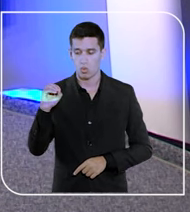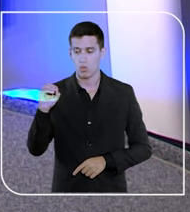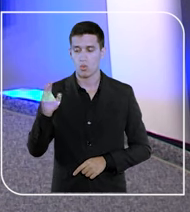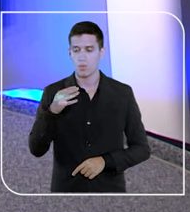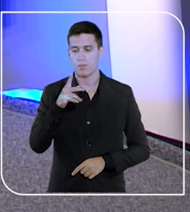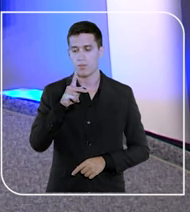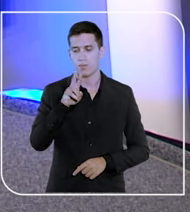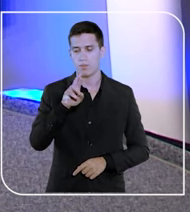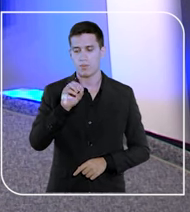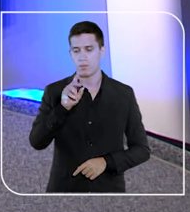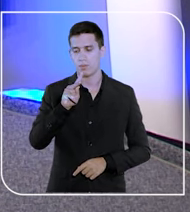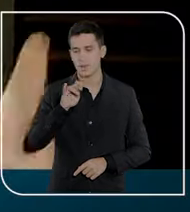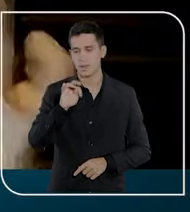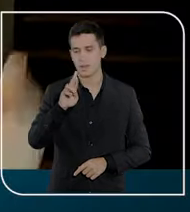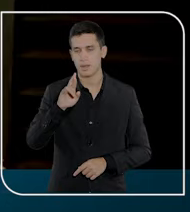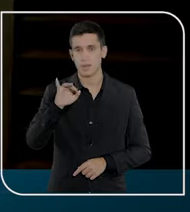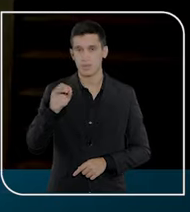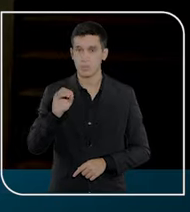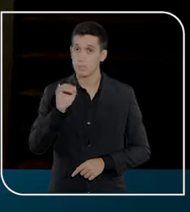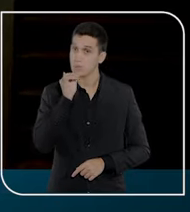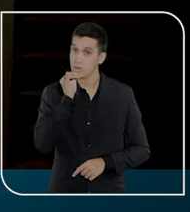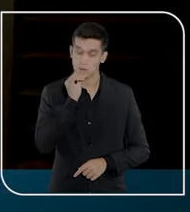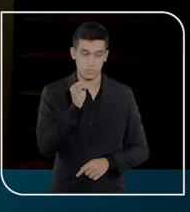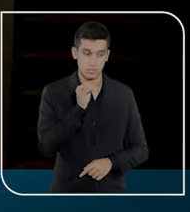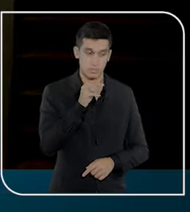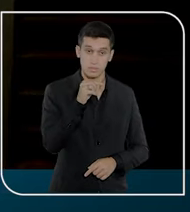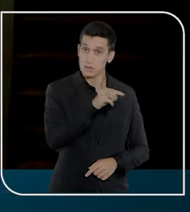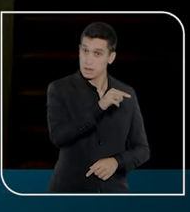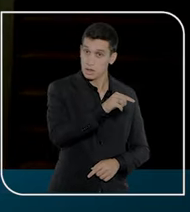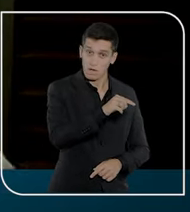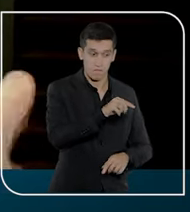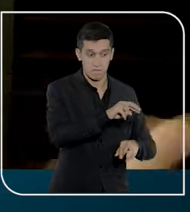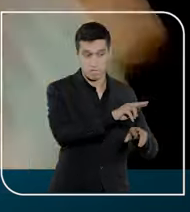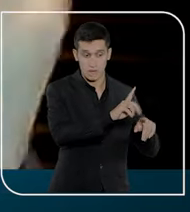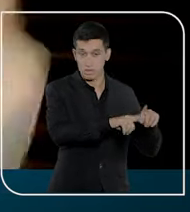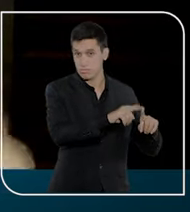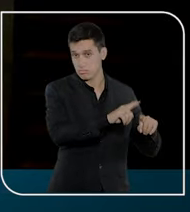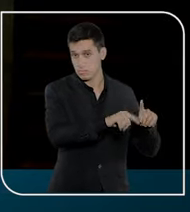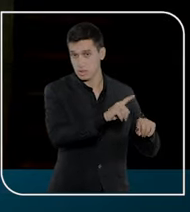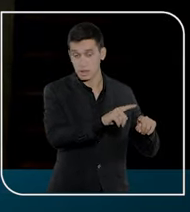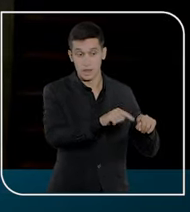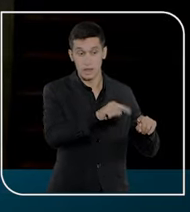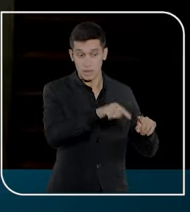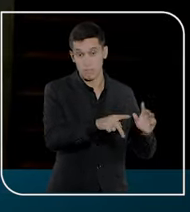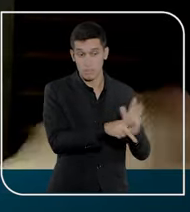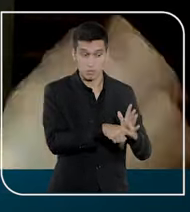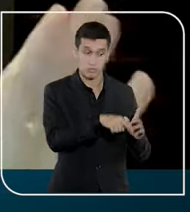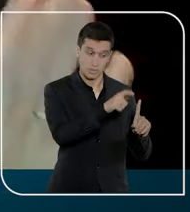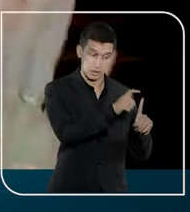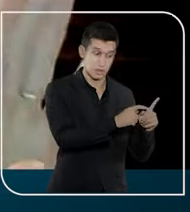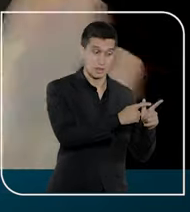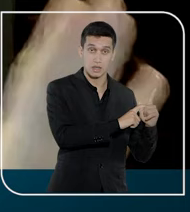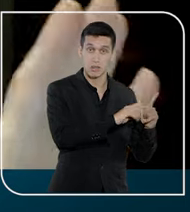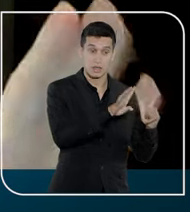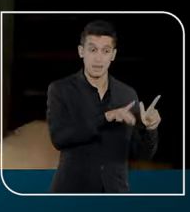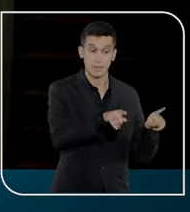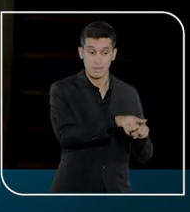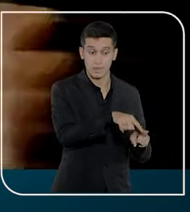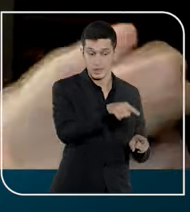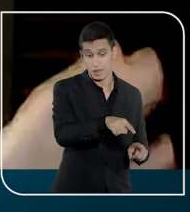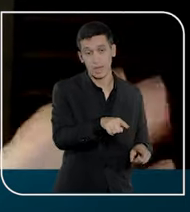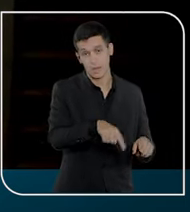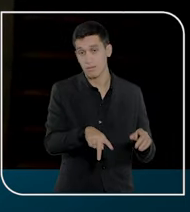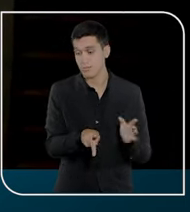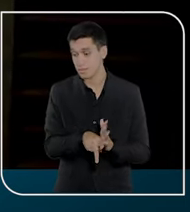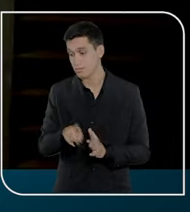Porque aí é melhor que esse imóvel seja adjudicado por quem também é proprietário. Então, imagine que seja uma casa que tenha